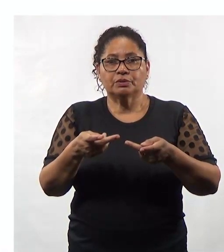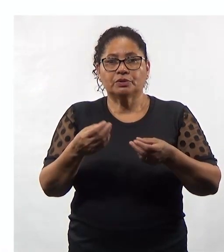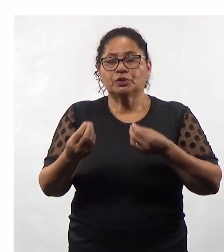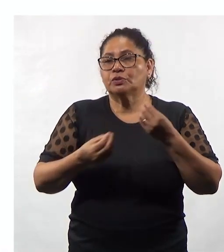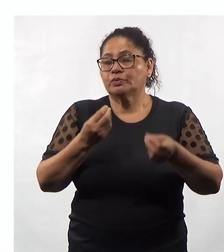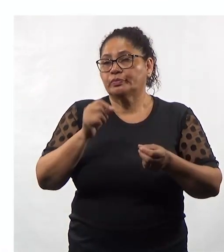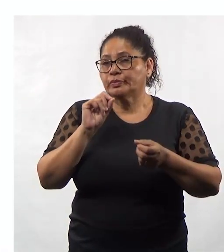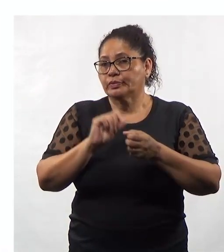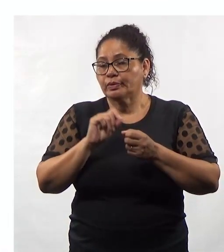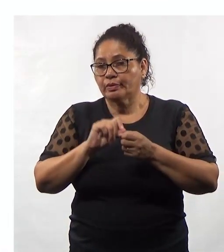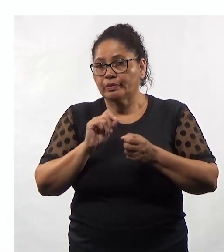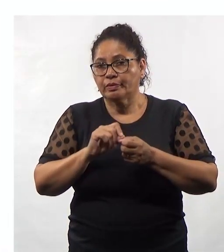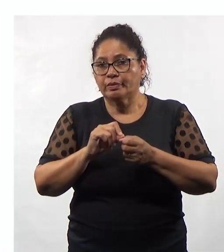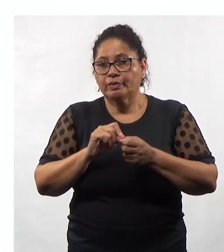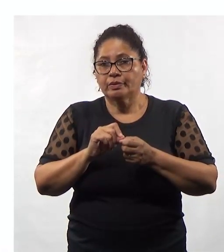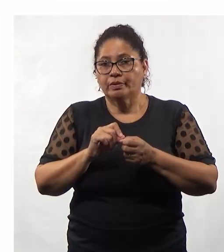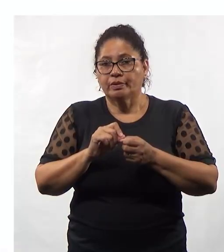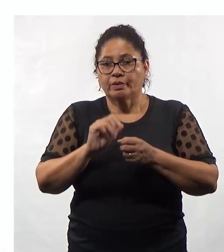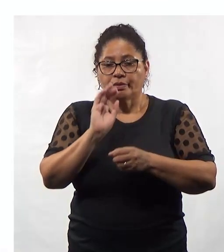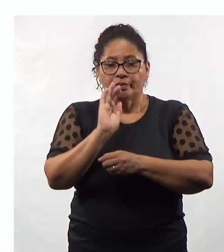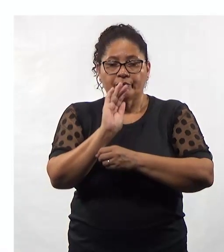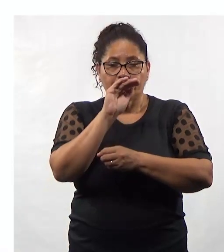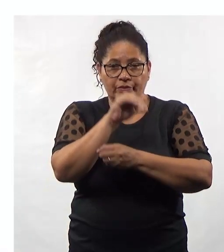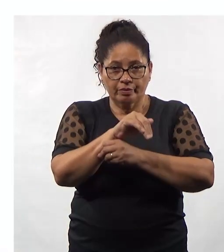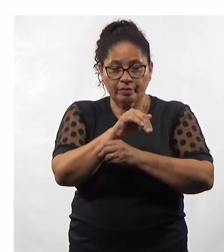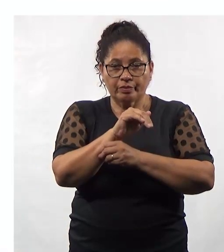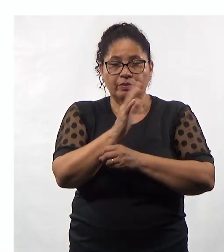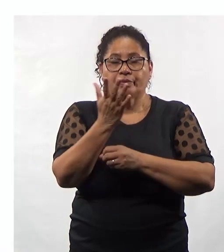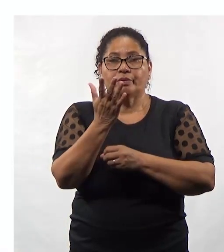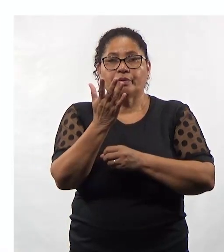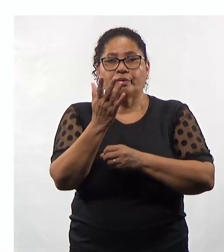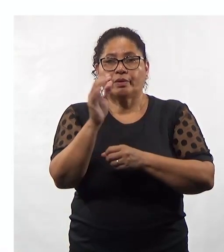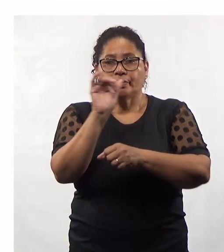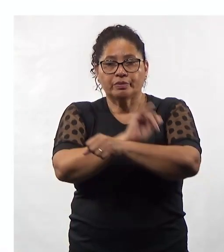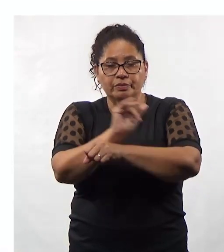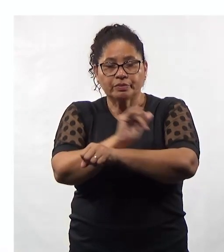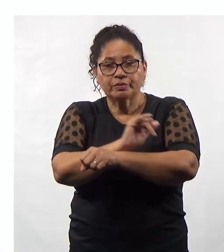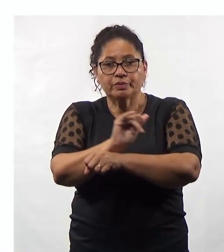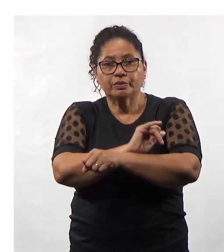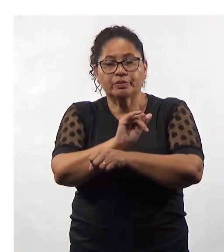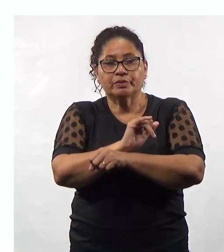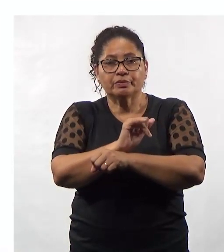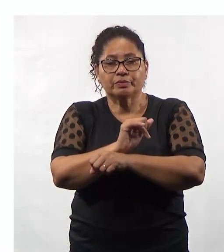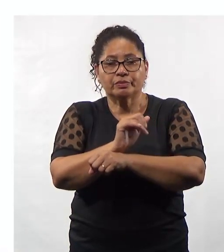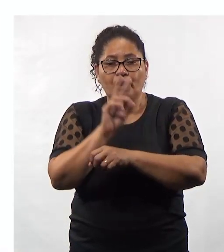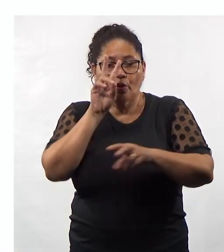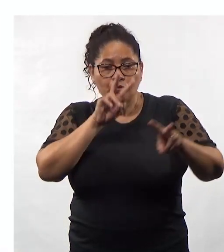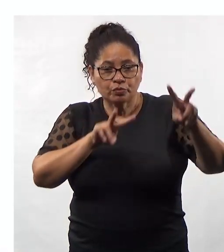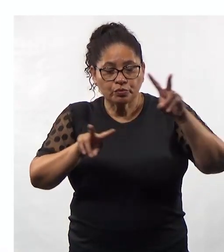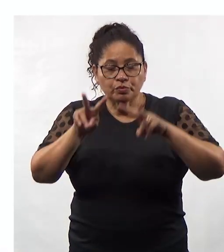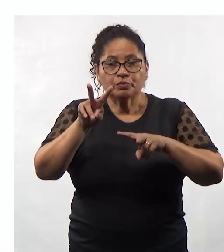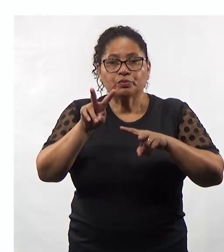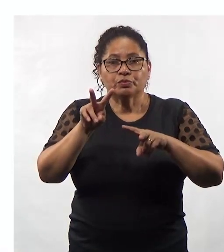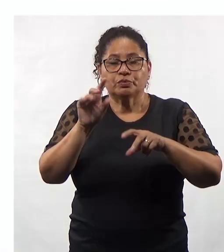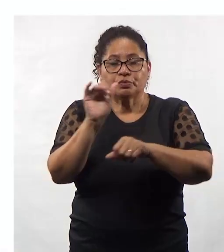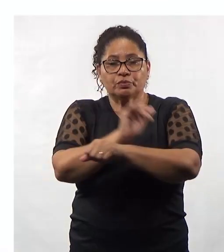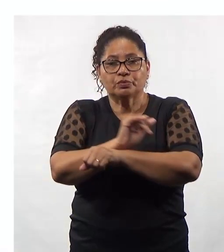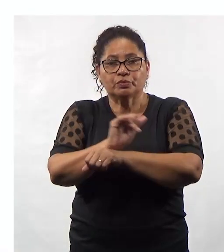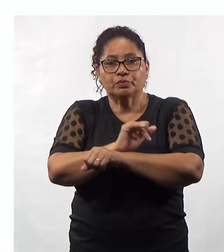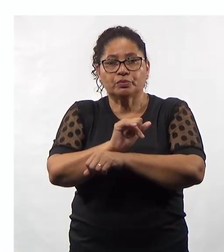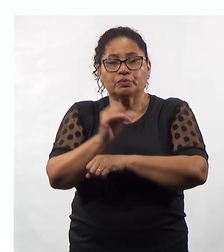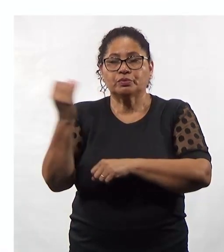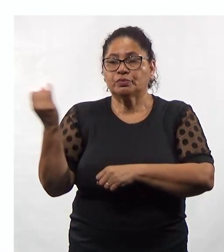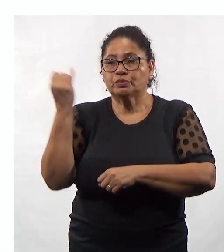a partir, né, dessas cestas estratégicas, né, dessa visão de cesta estratégica?